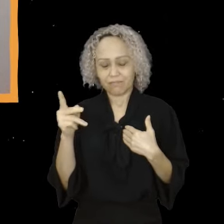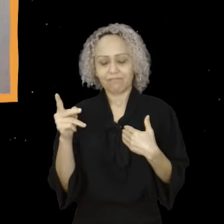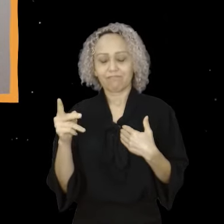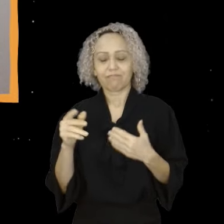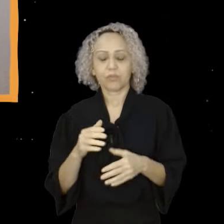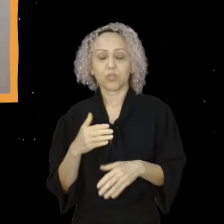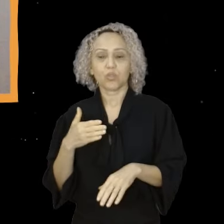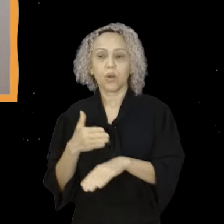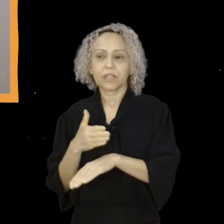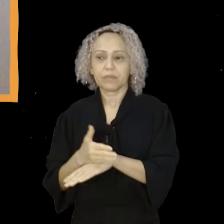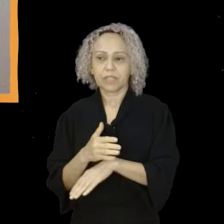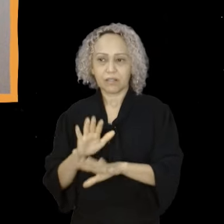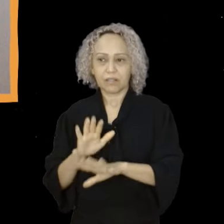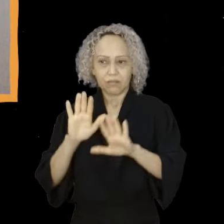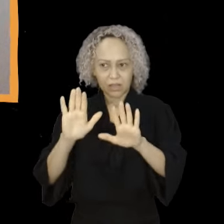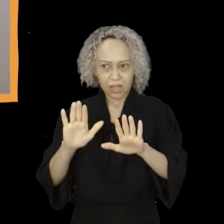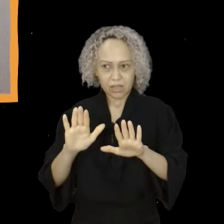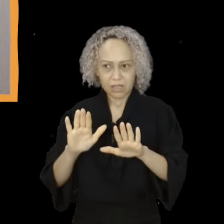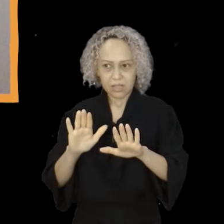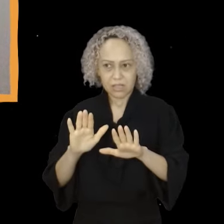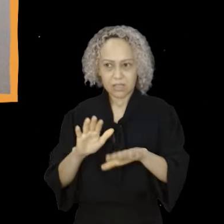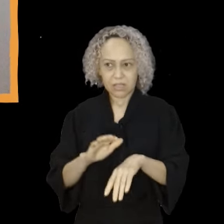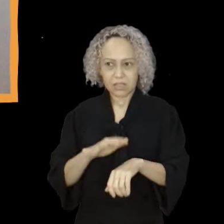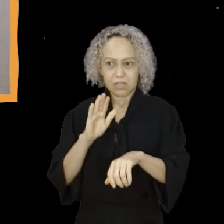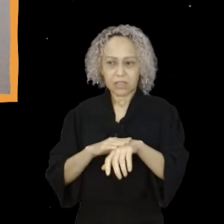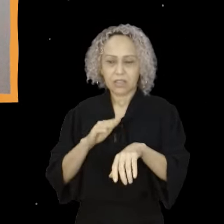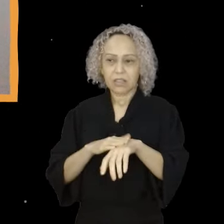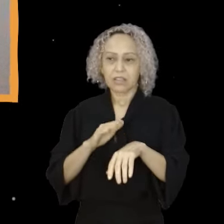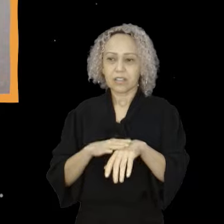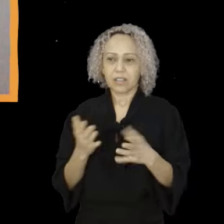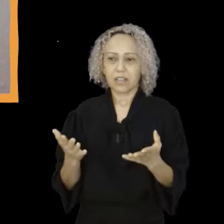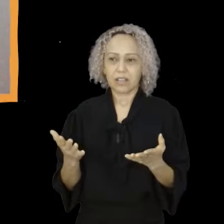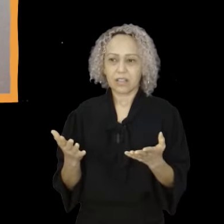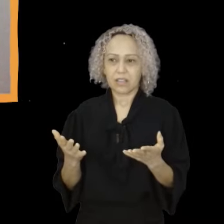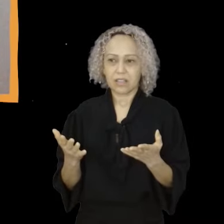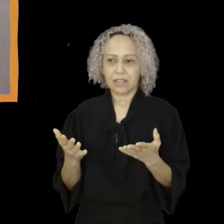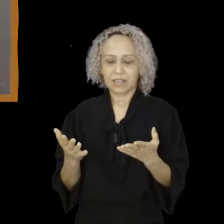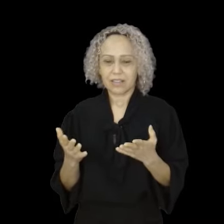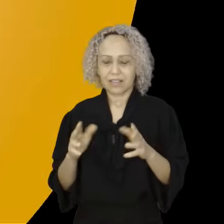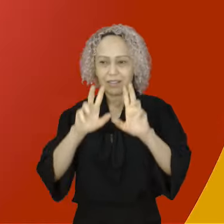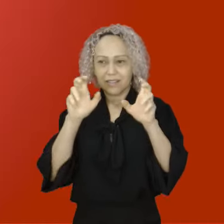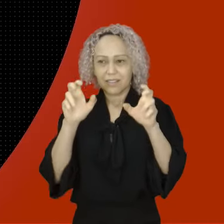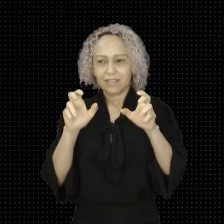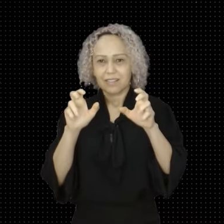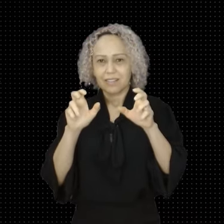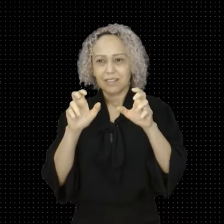mas calma que ainda tem mais. Chama aí, Brasil, a vinheta do Escrito nas Estrelas.